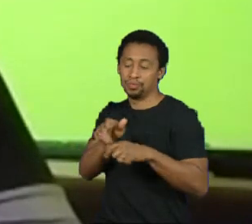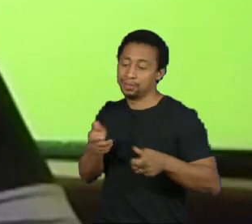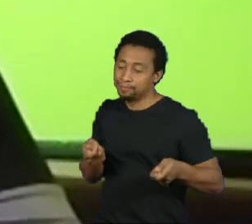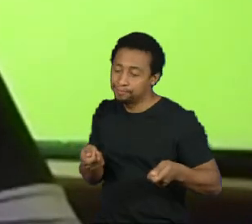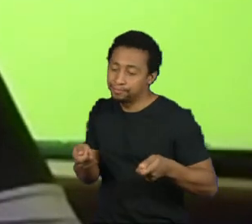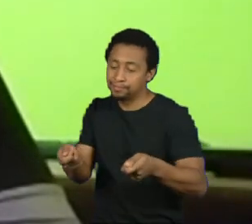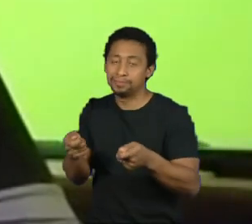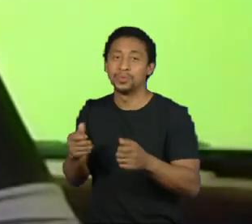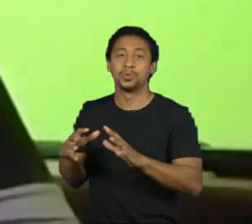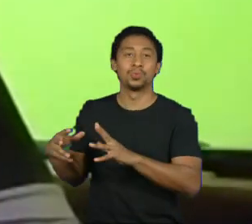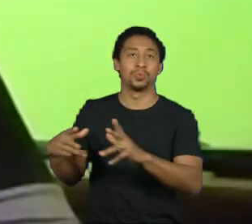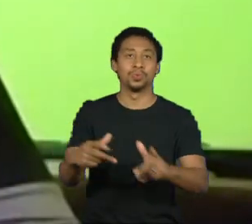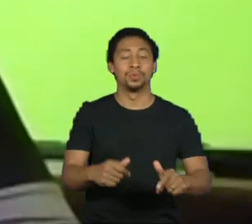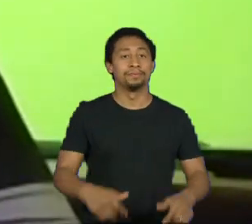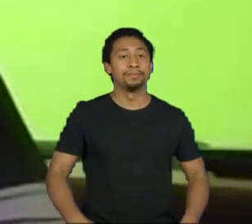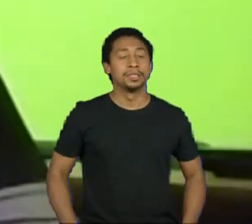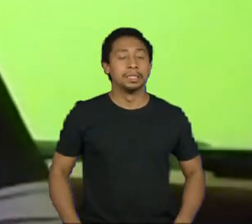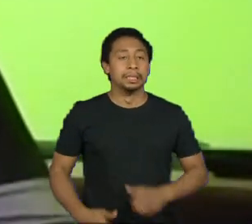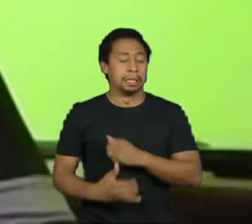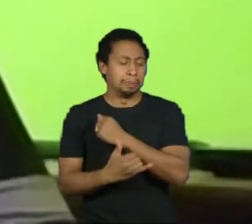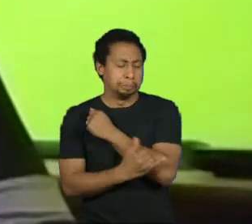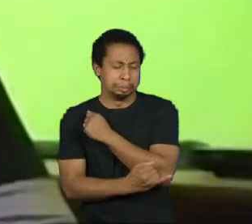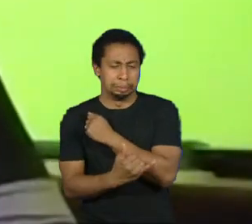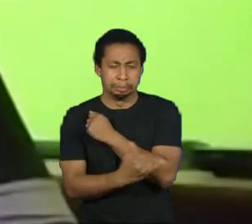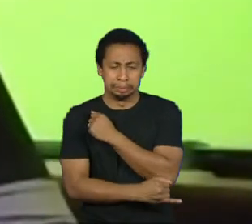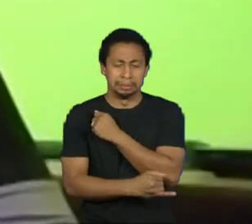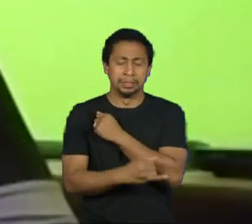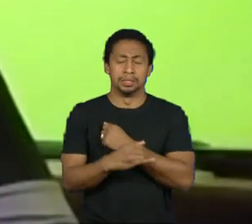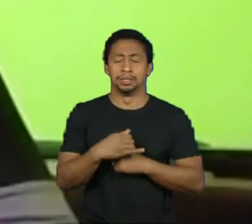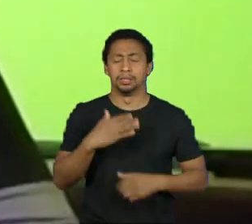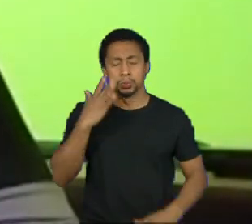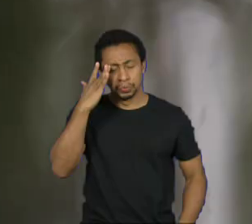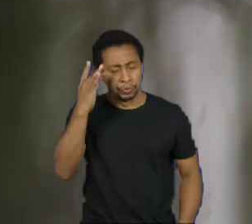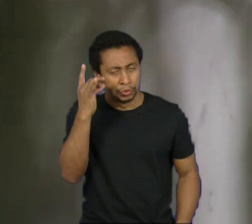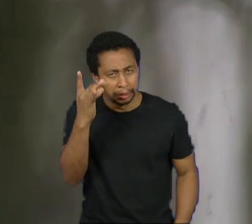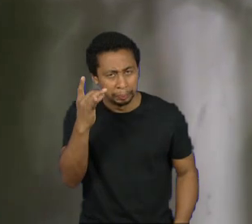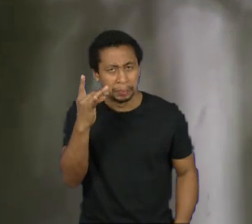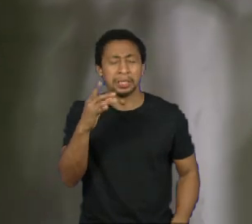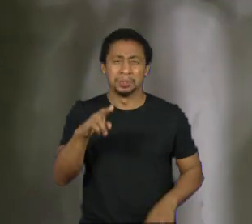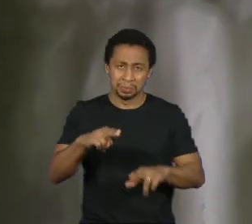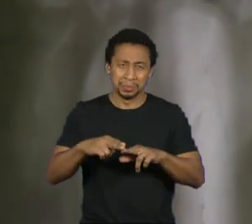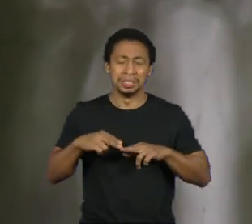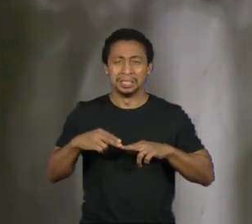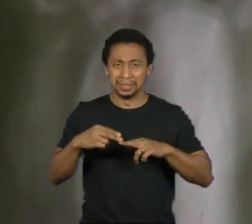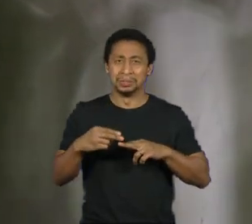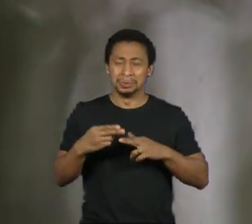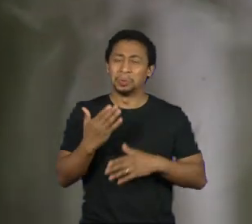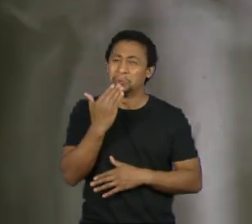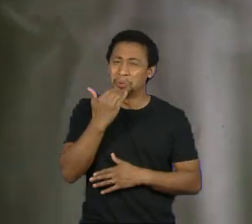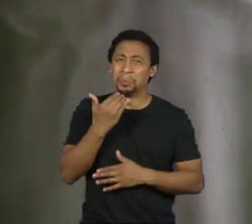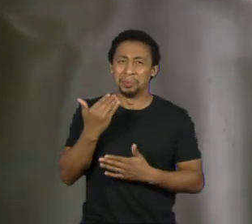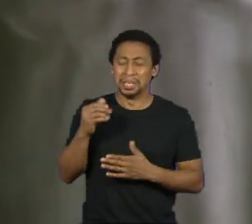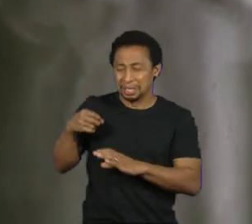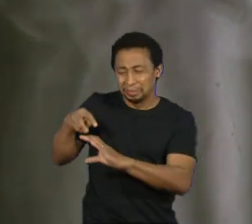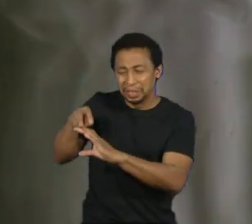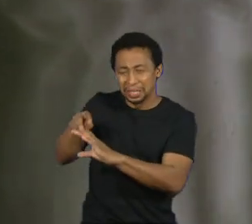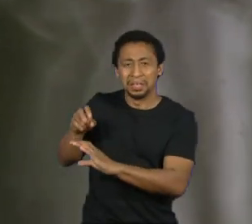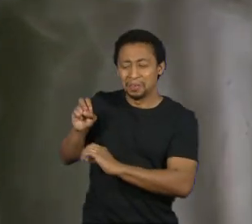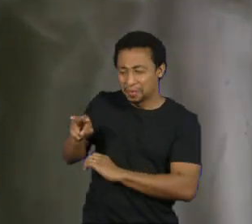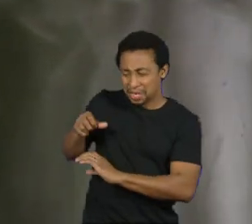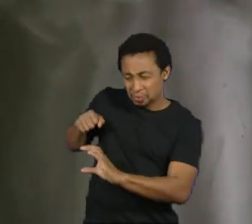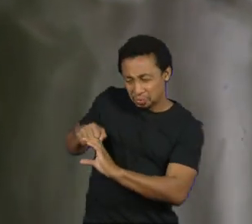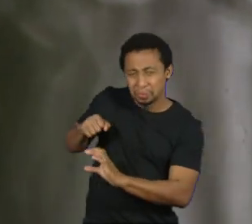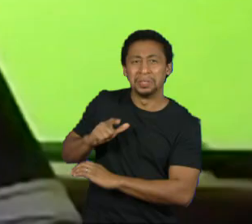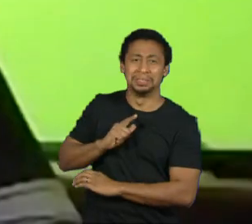cabeça, diarreia, vômito, coisas que não eram muito simples, assim, alucinações. Eu só não sei o quanto isso dói,